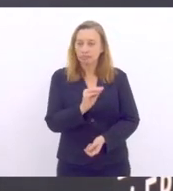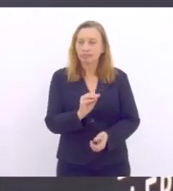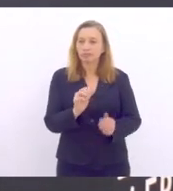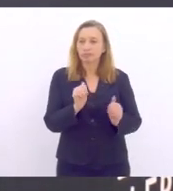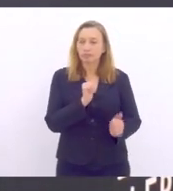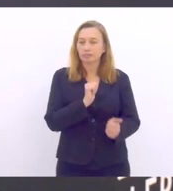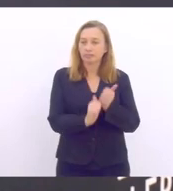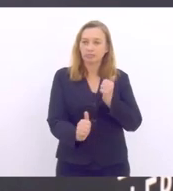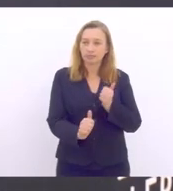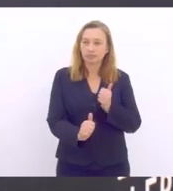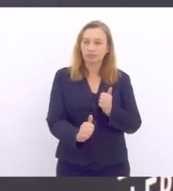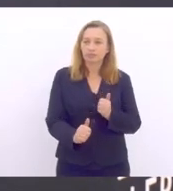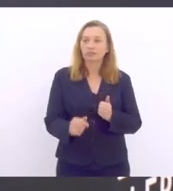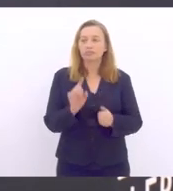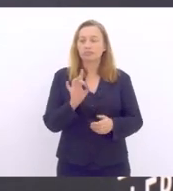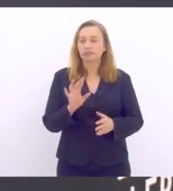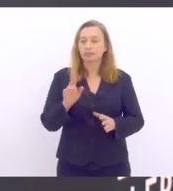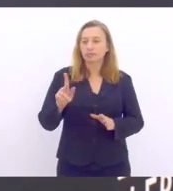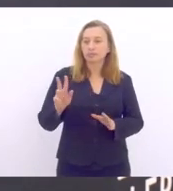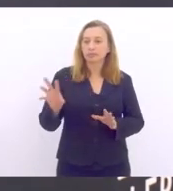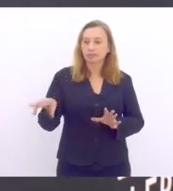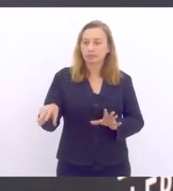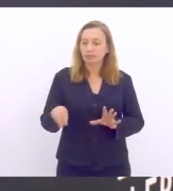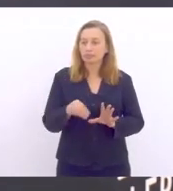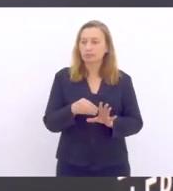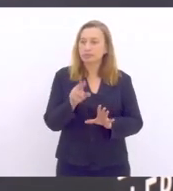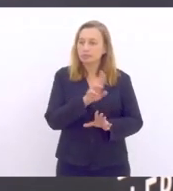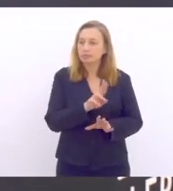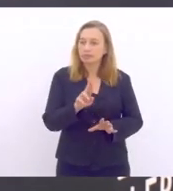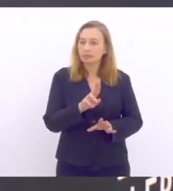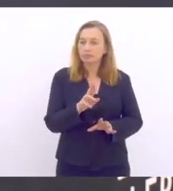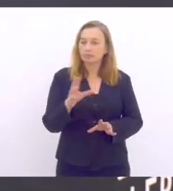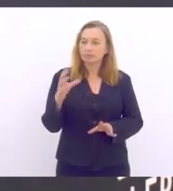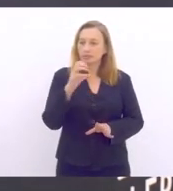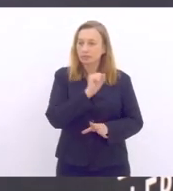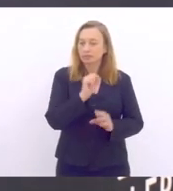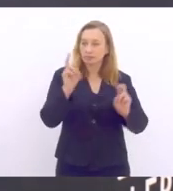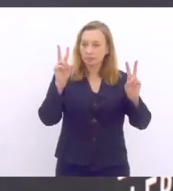futebol. Eu só acrescentaria rapidamente um ponto,